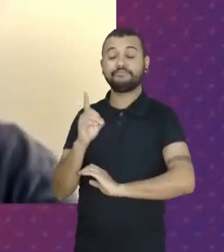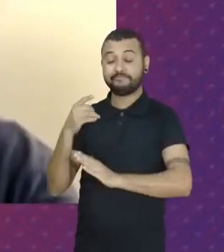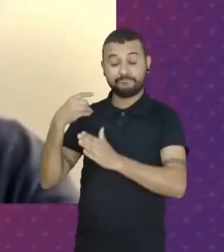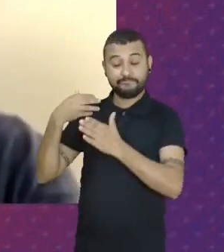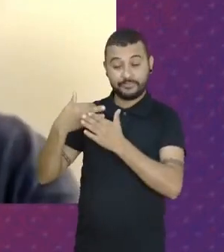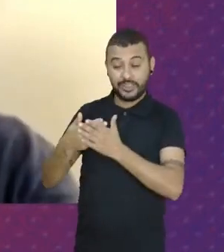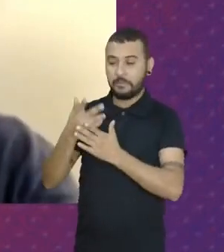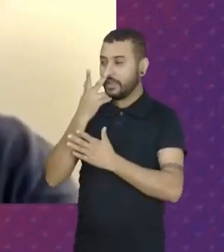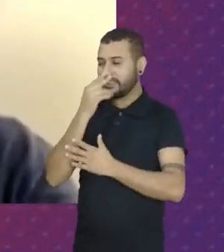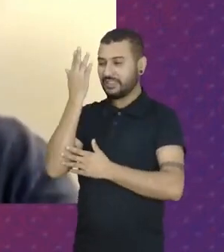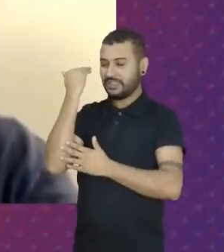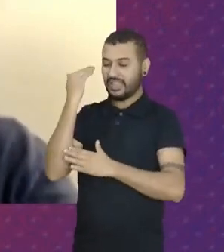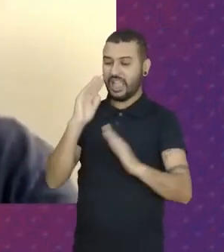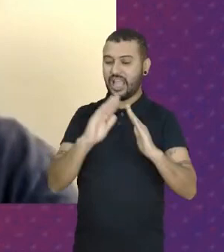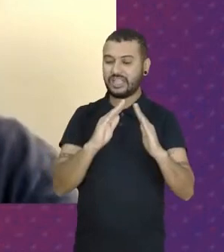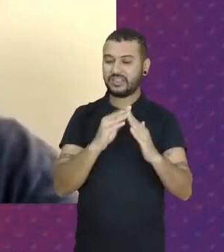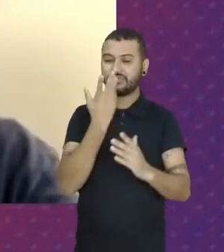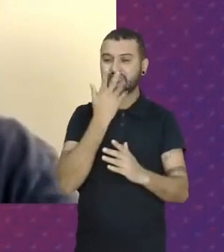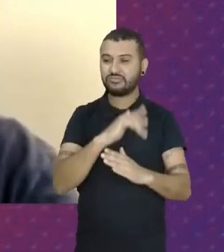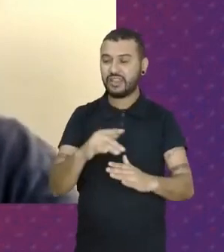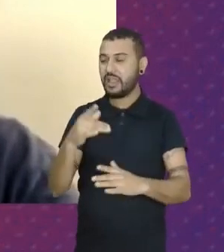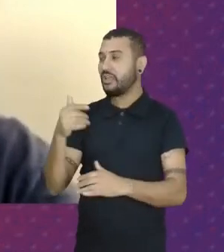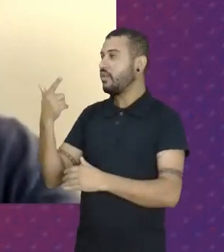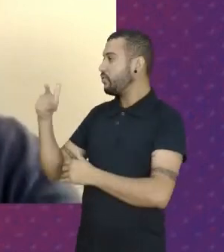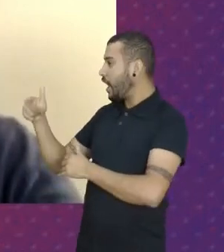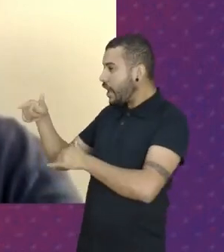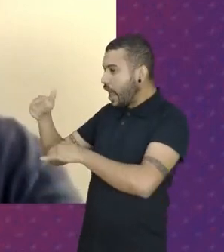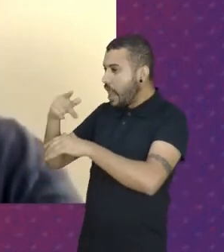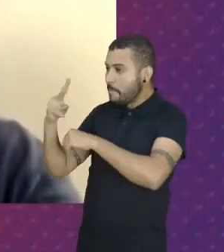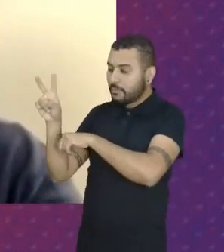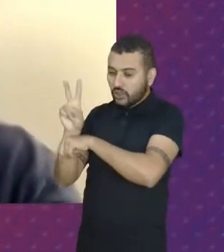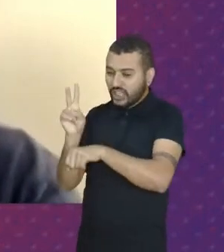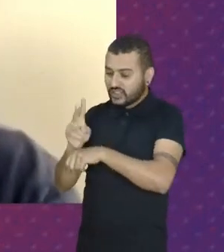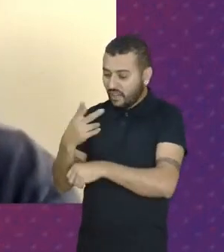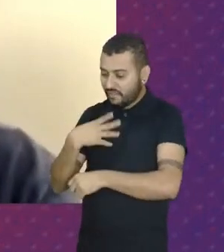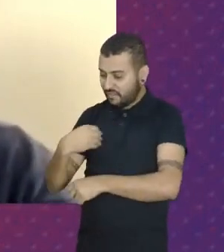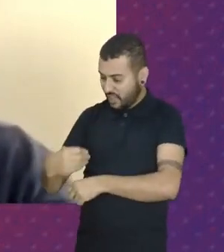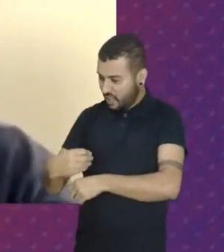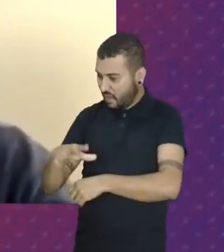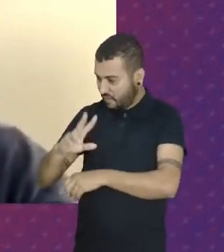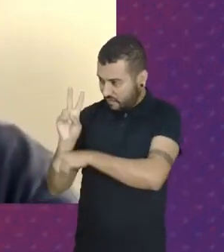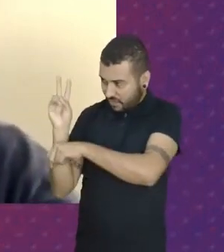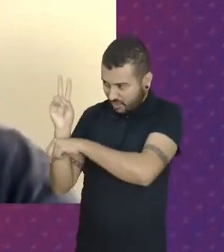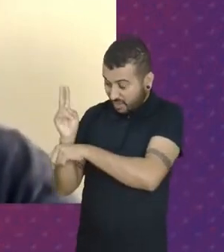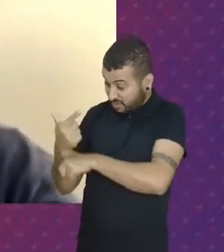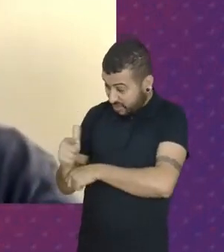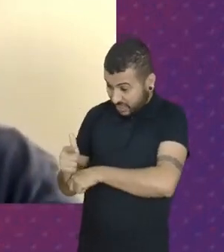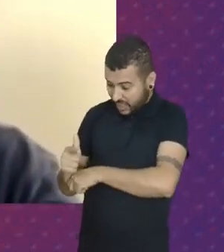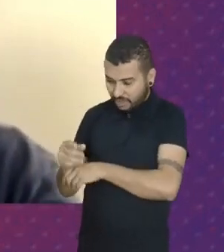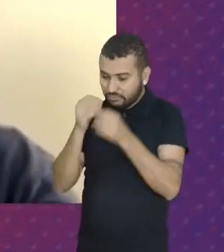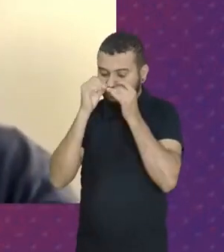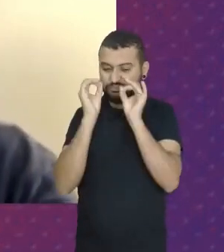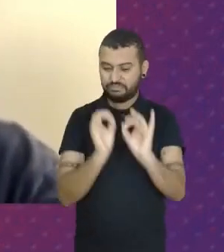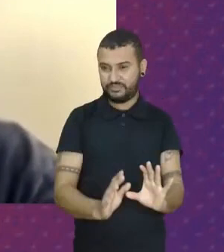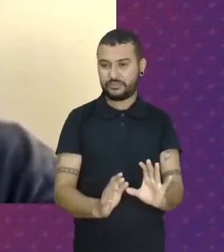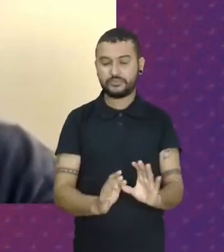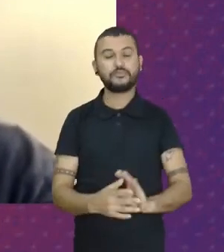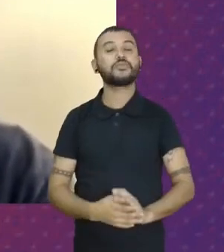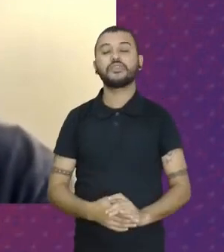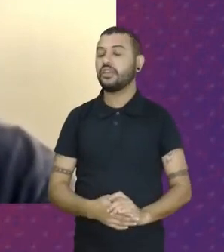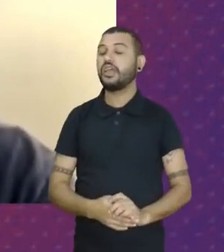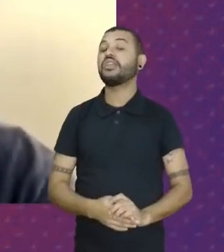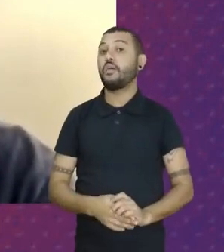outra mulher para ficar com a criança em casa. Então, essa noção de que a creche é também um direito